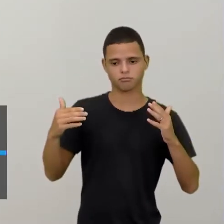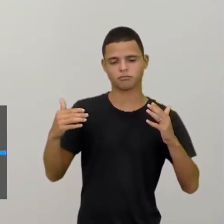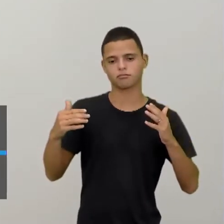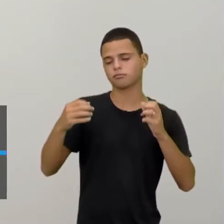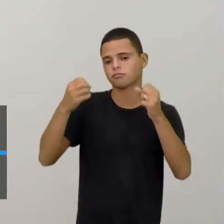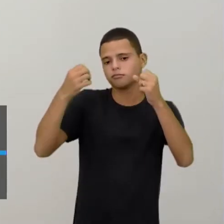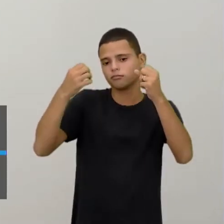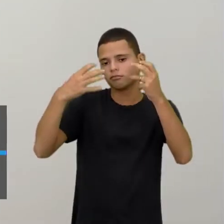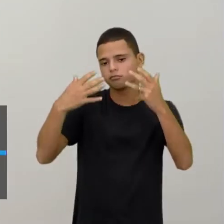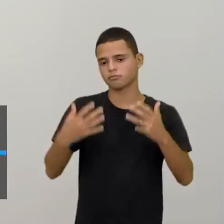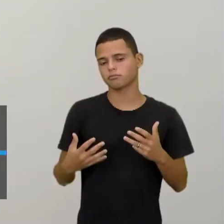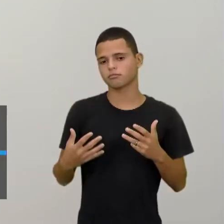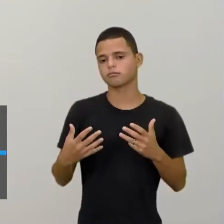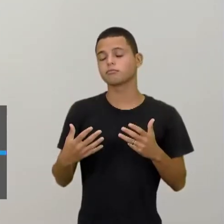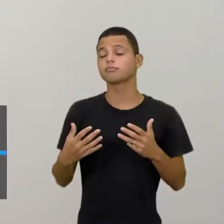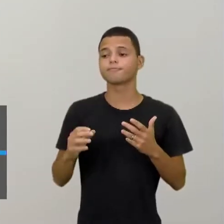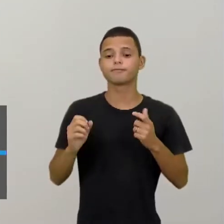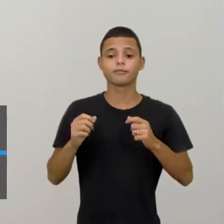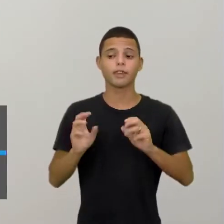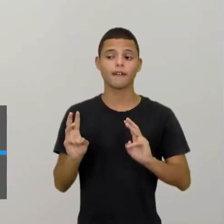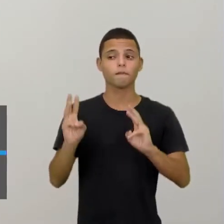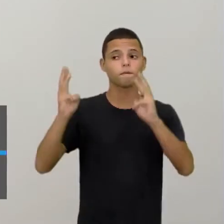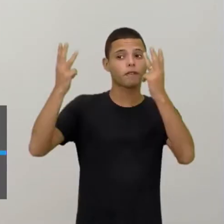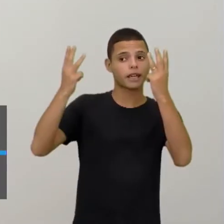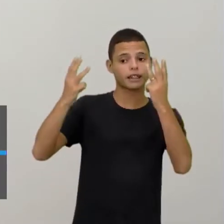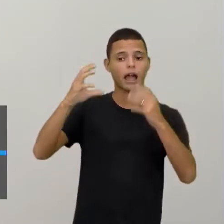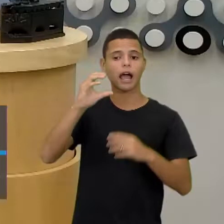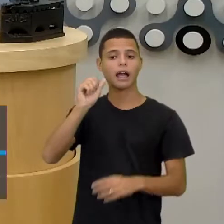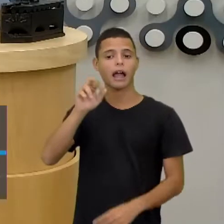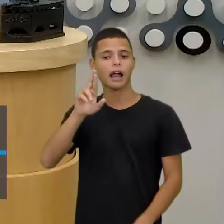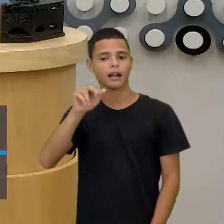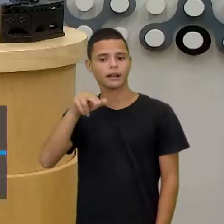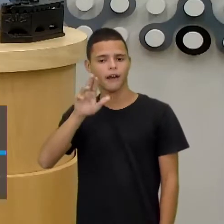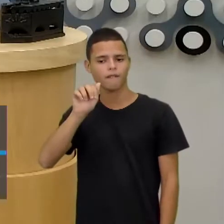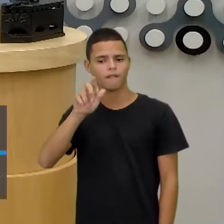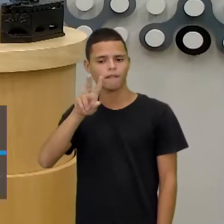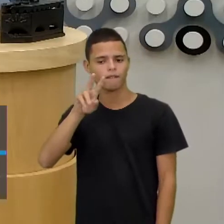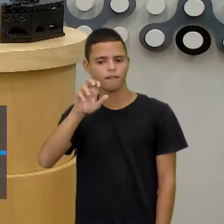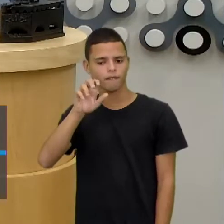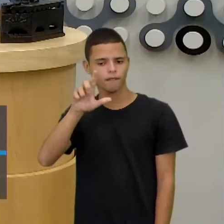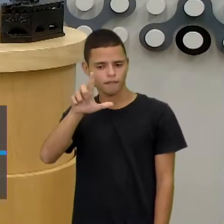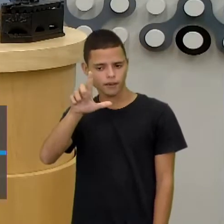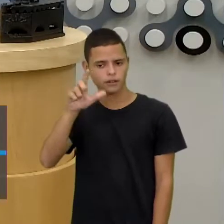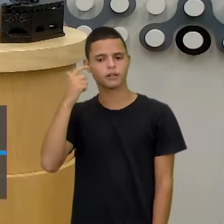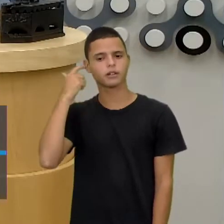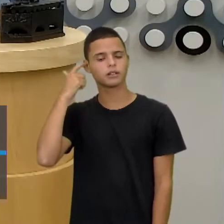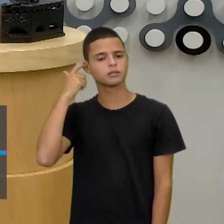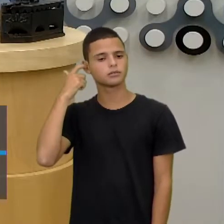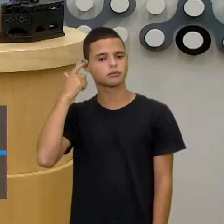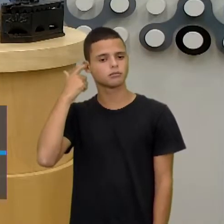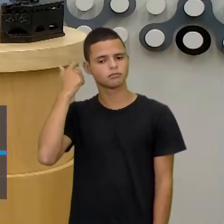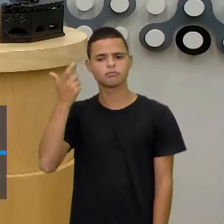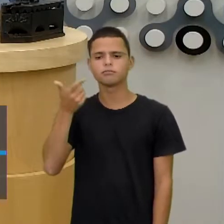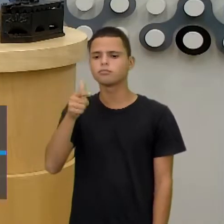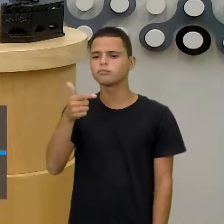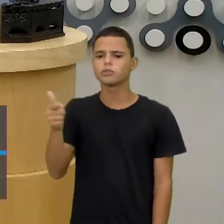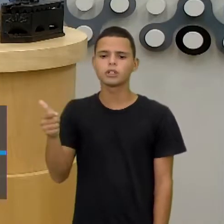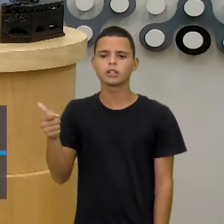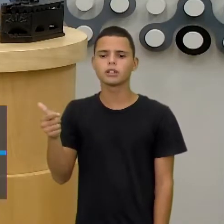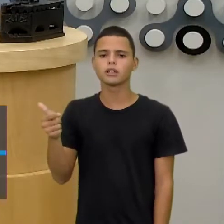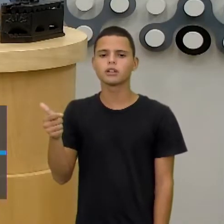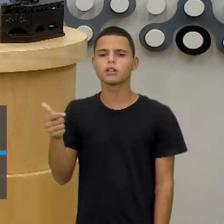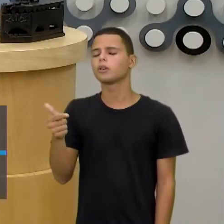patrimônio imaterial. Mas espera aí, imaterial, então ele não tem materialidade. A gente não toca, não é tangível. Então, o que